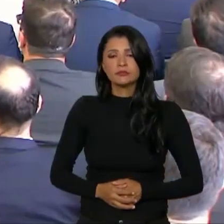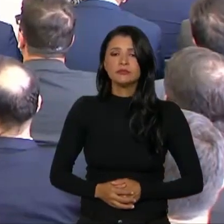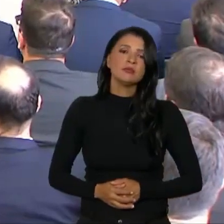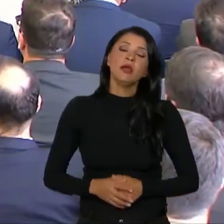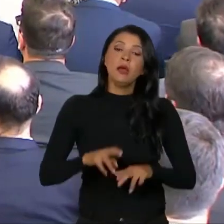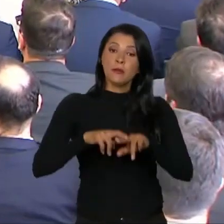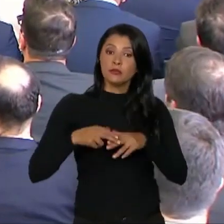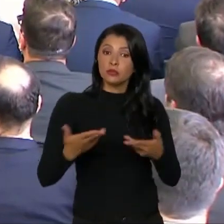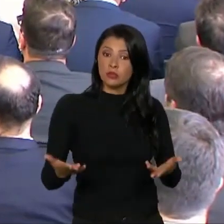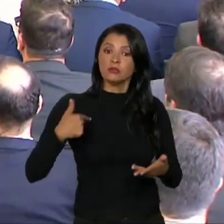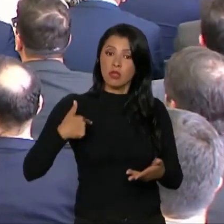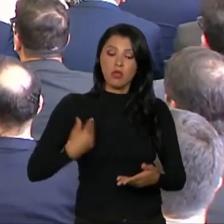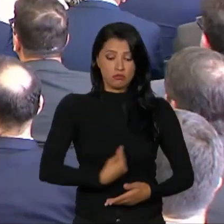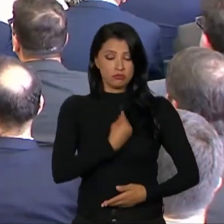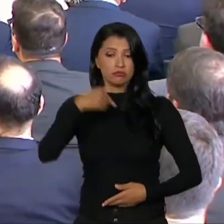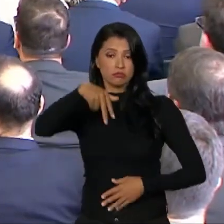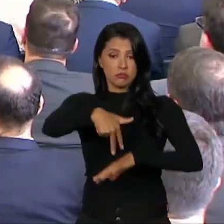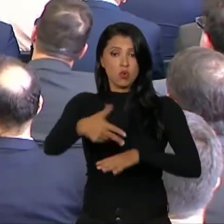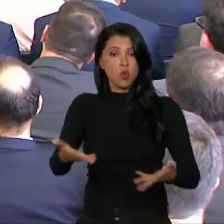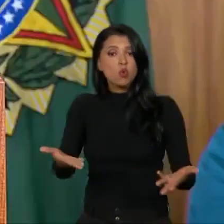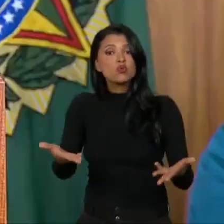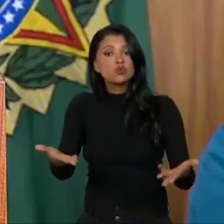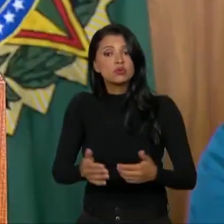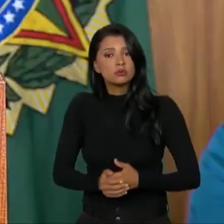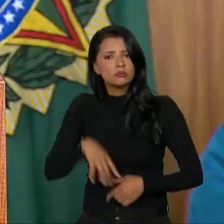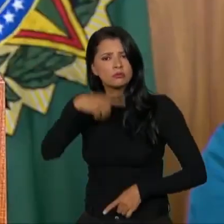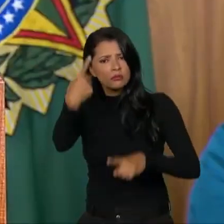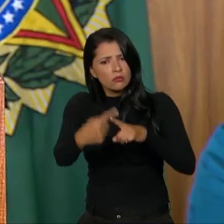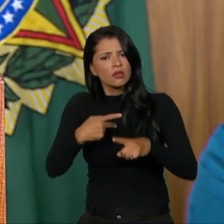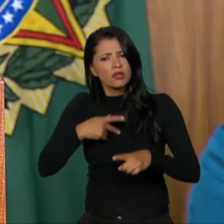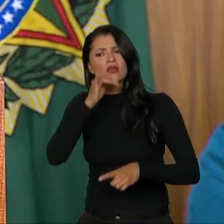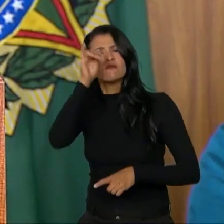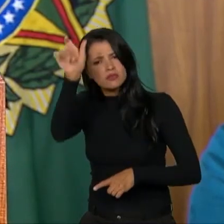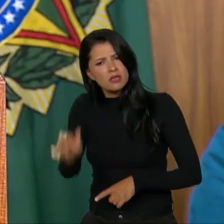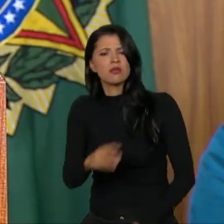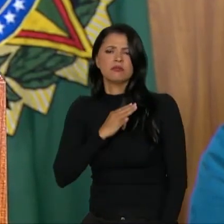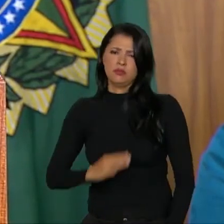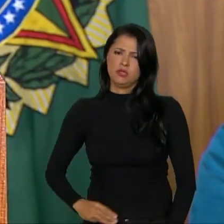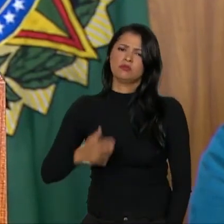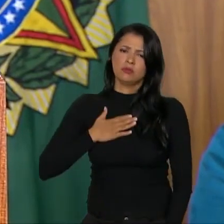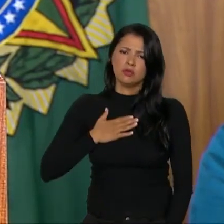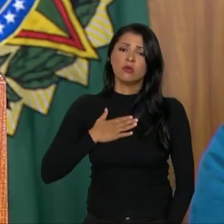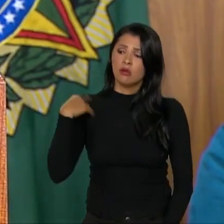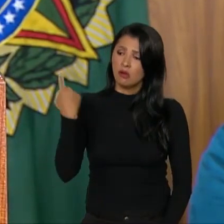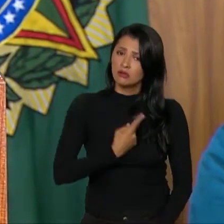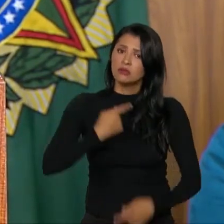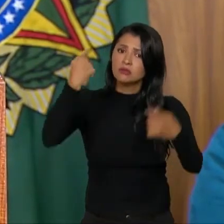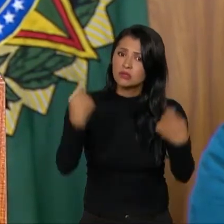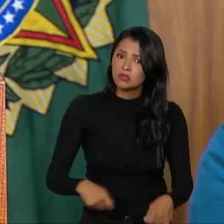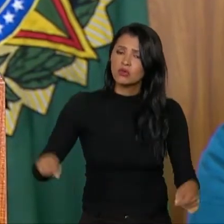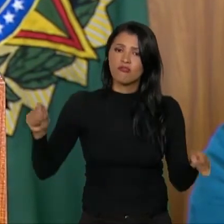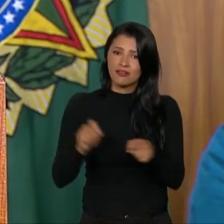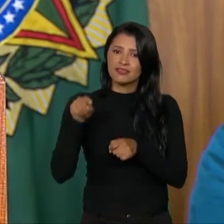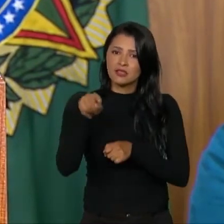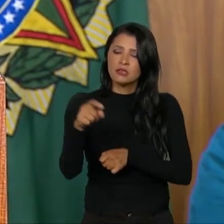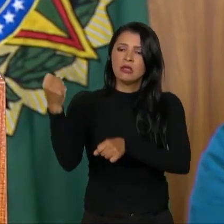Por isso que eu estou aqui nesse ato. É porque eu disse aos meus ministros que a gente teve que fazer esse processo